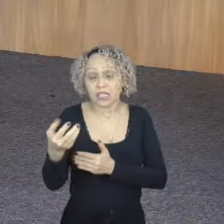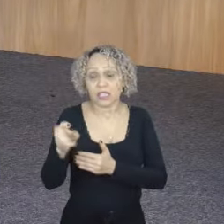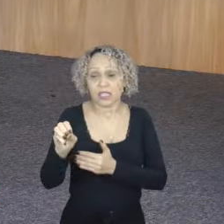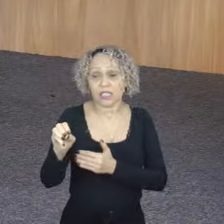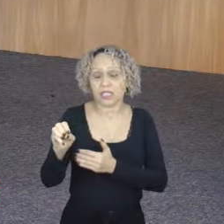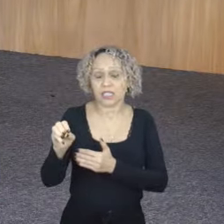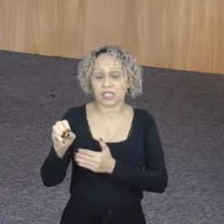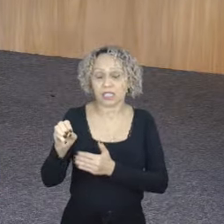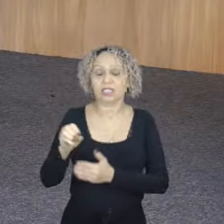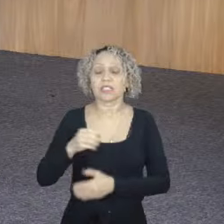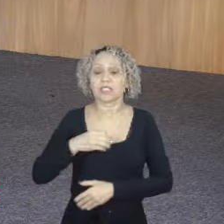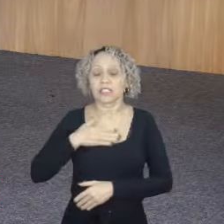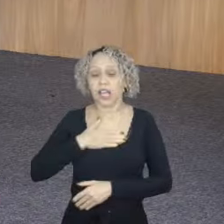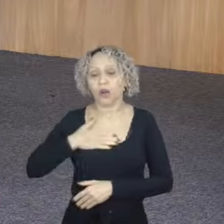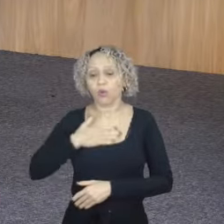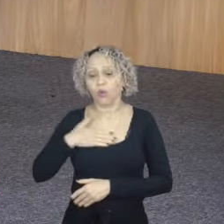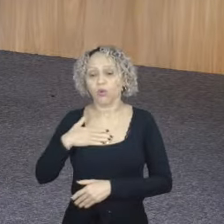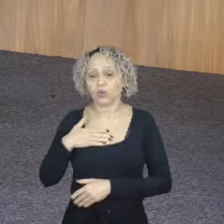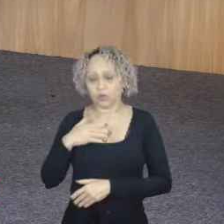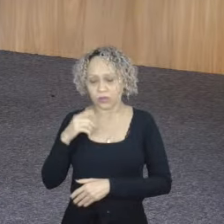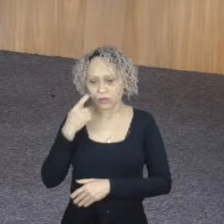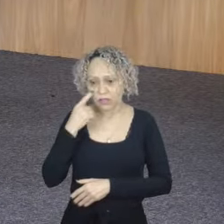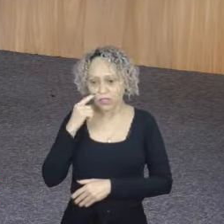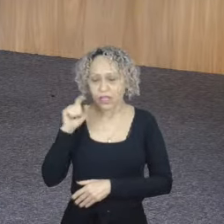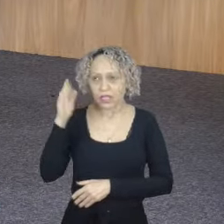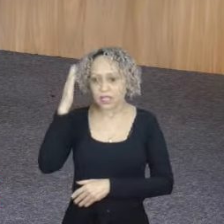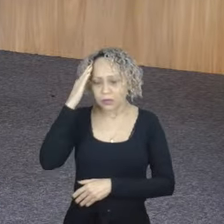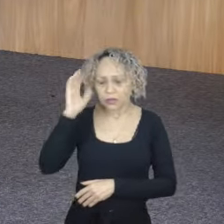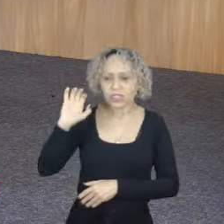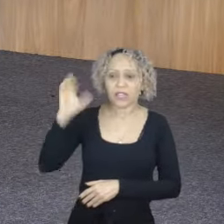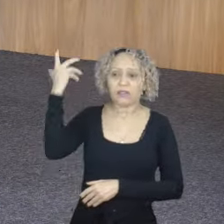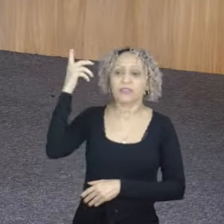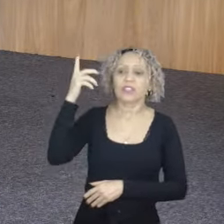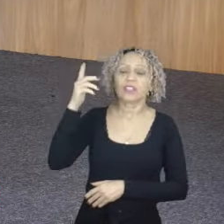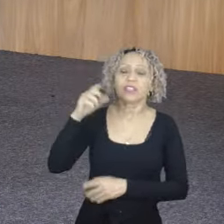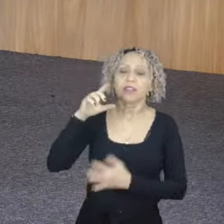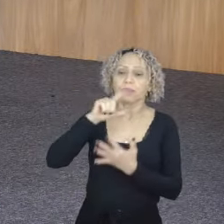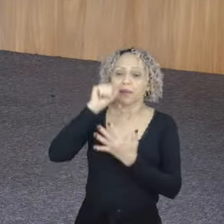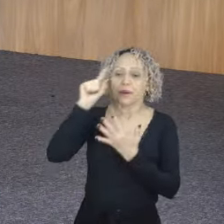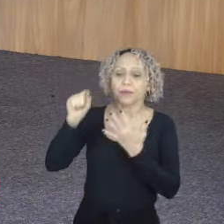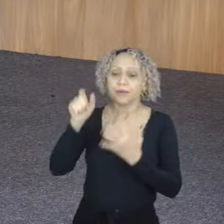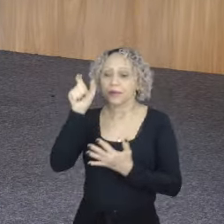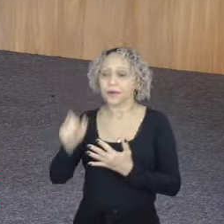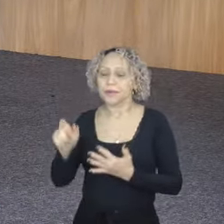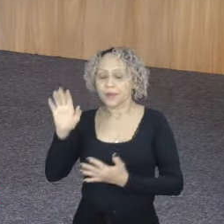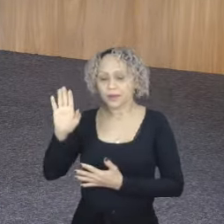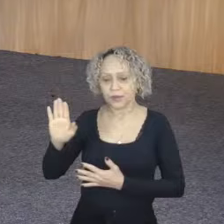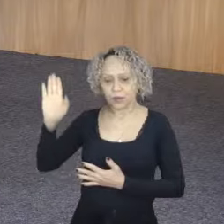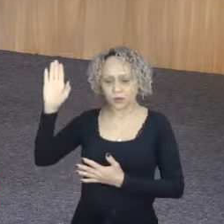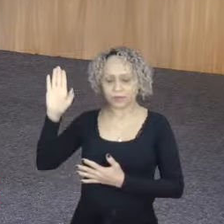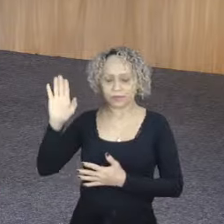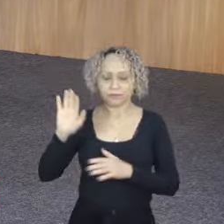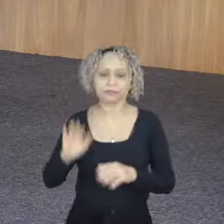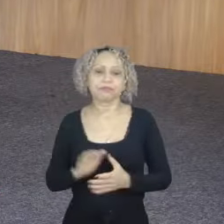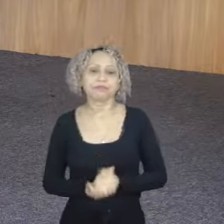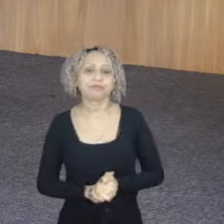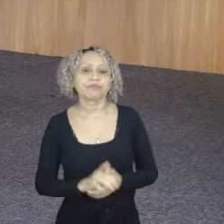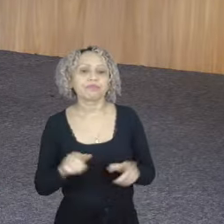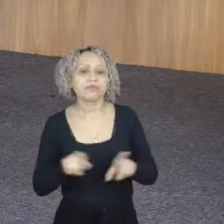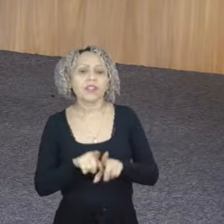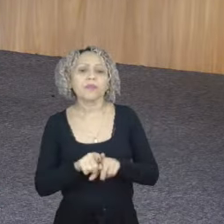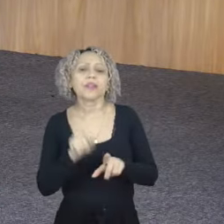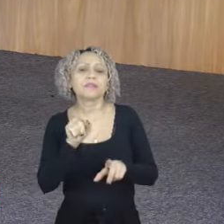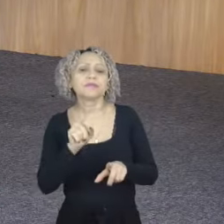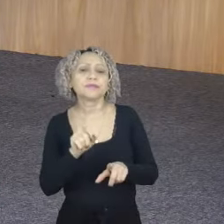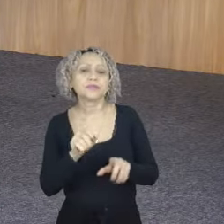Secretário, e eu queria também recuperar aqui que a gente conversou na sua última entrevista aqui no Jornal PT Brasil a proposta da criação, né, de uma comissão